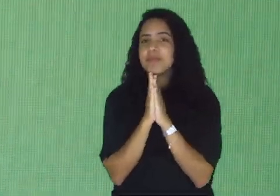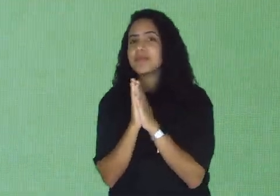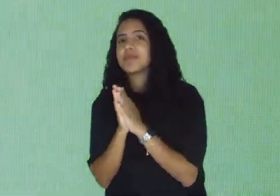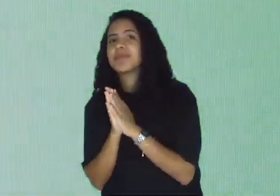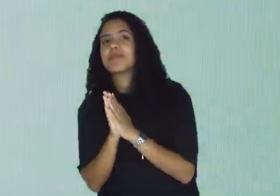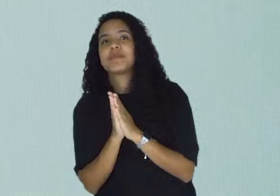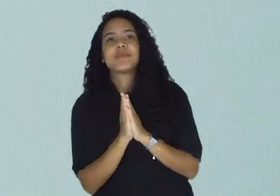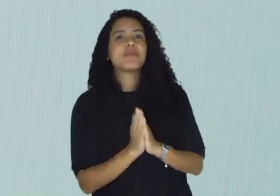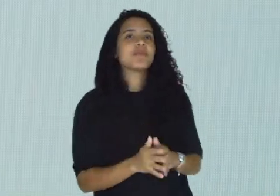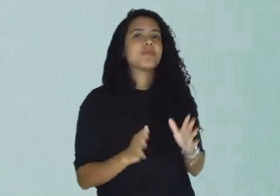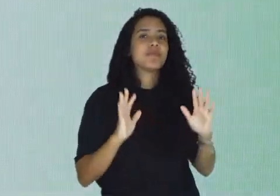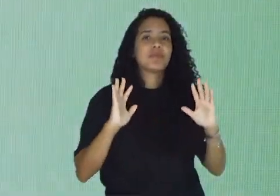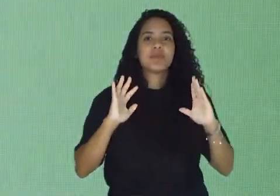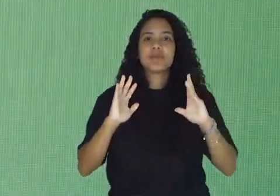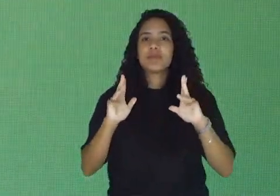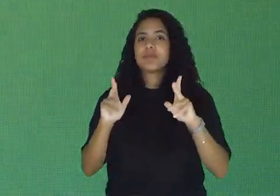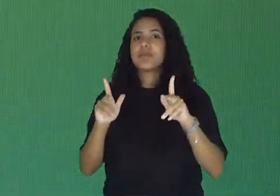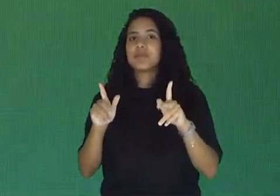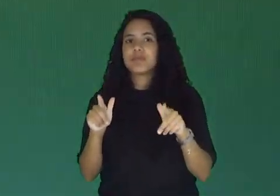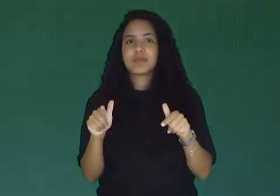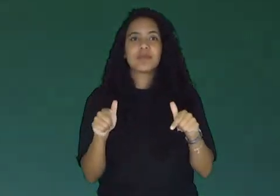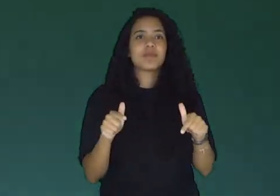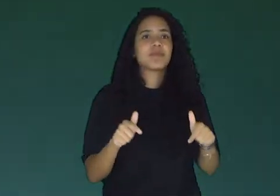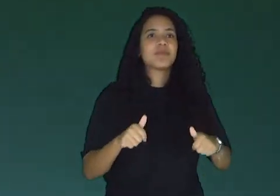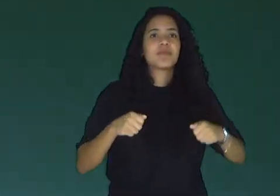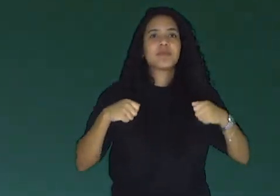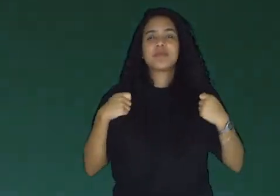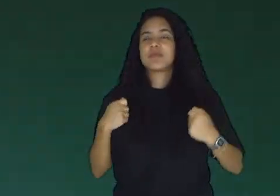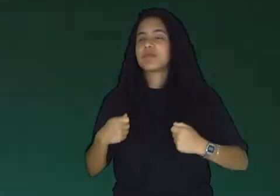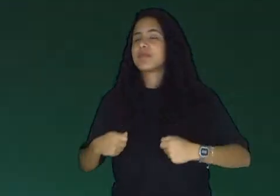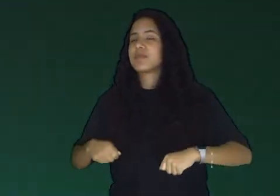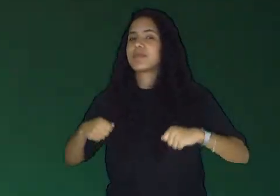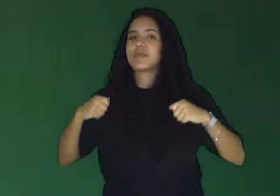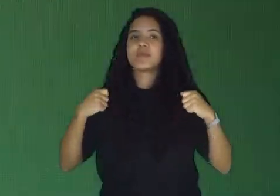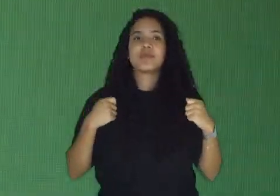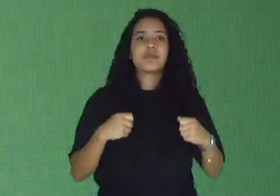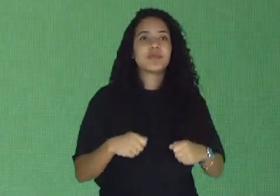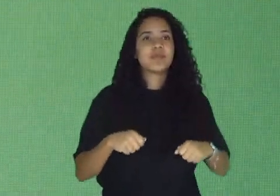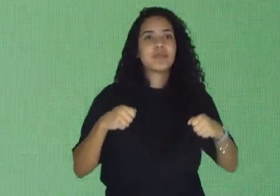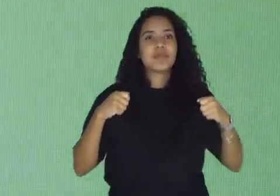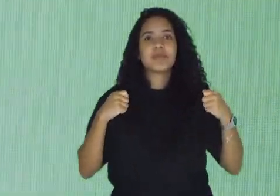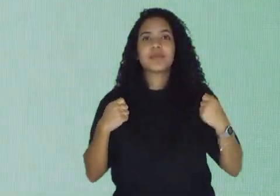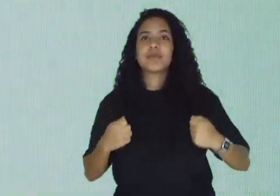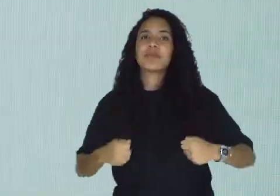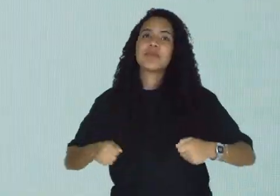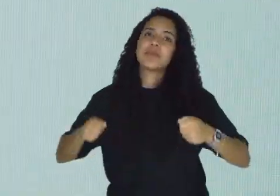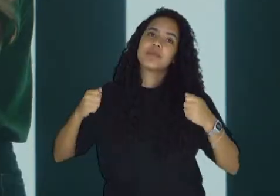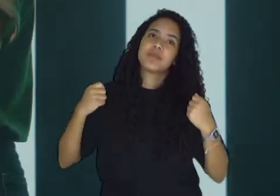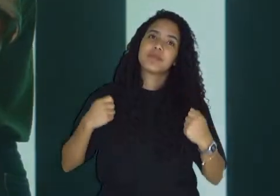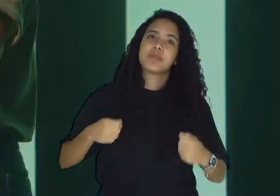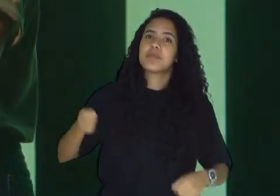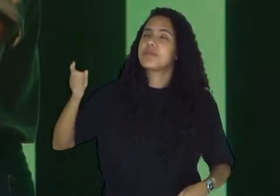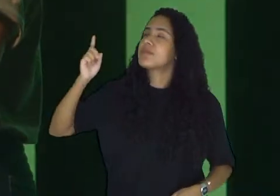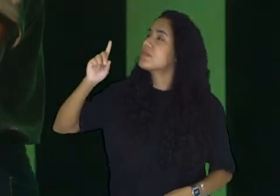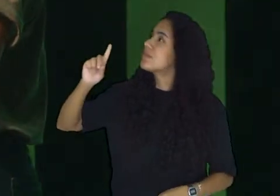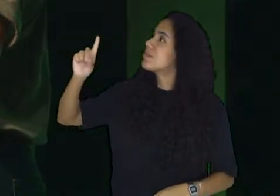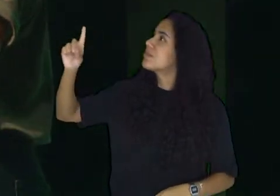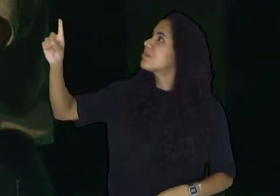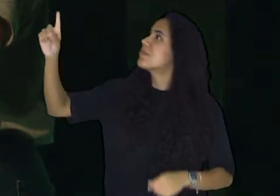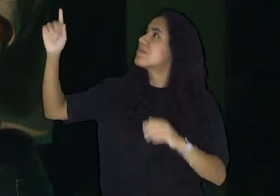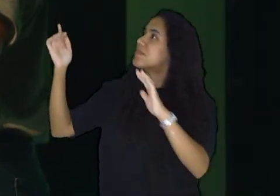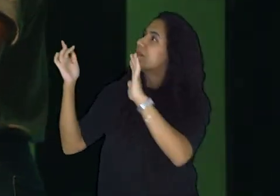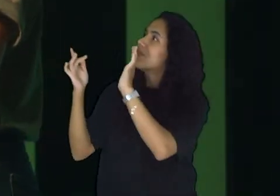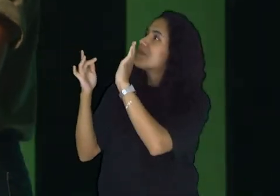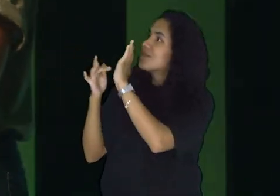Faça essa oração. Tudo que eu preciso de ti.